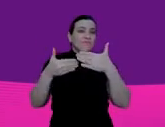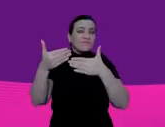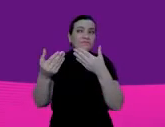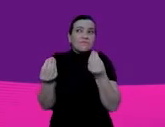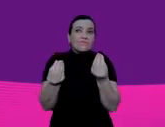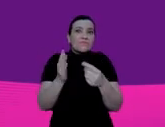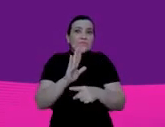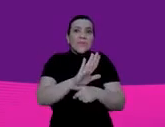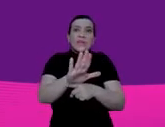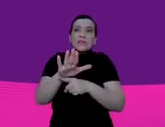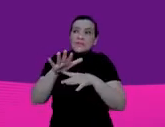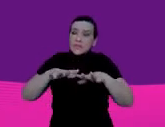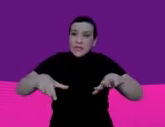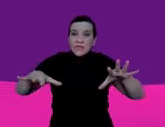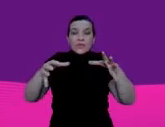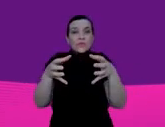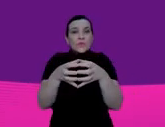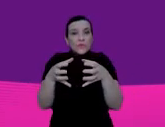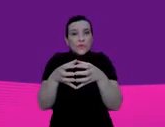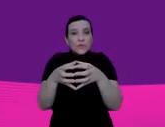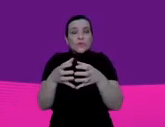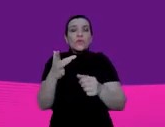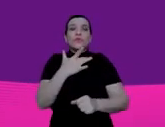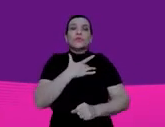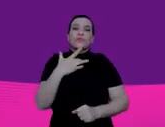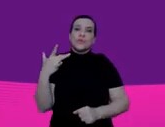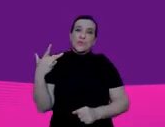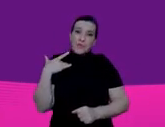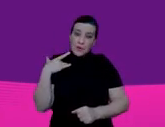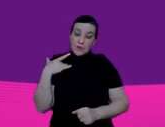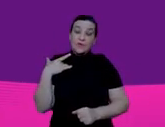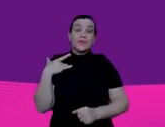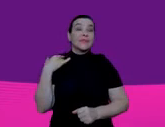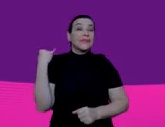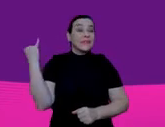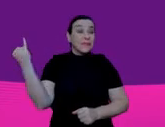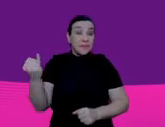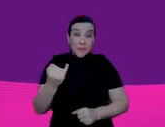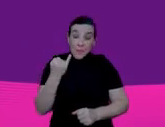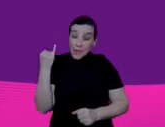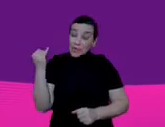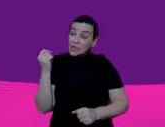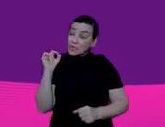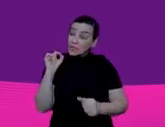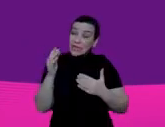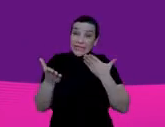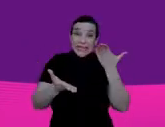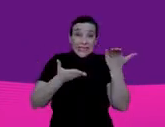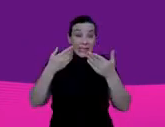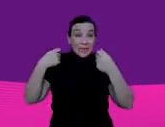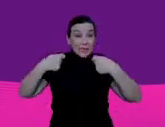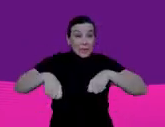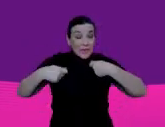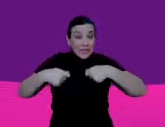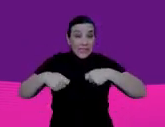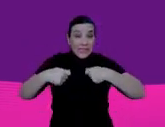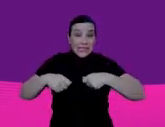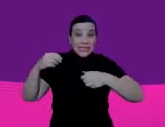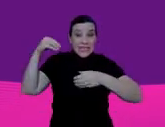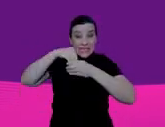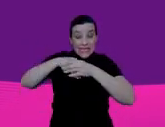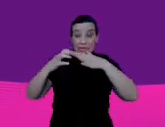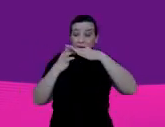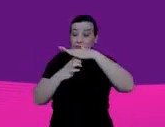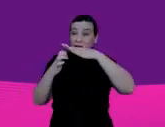de saúde. E é por isso que o coração desse tratamento é a gente conseguir gerar uma cultura a respeito da cefaleia, de atendimento de qualidade,